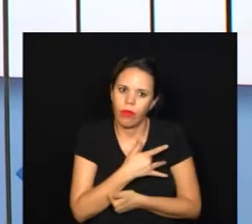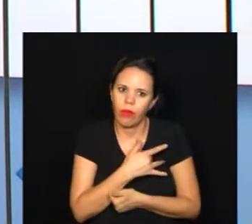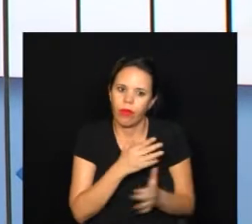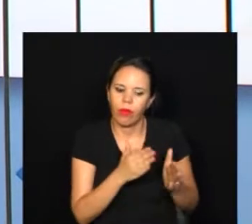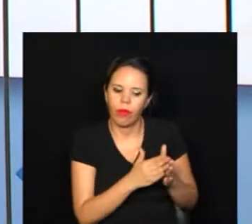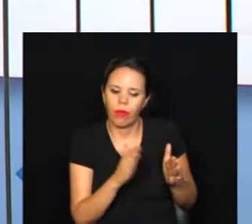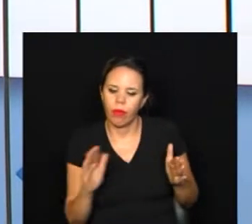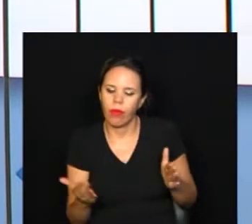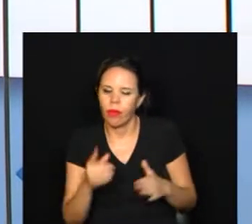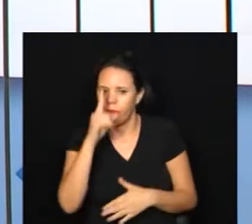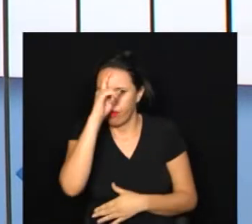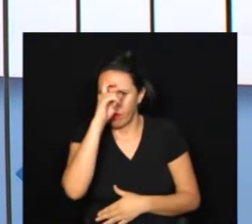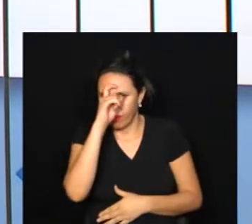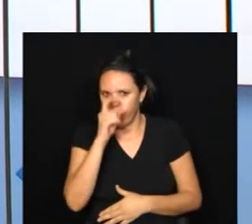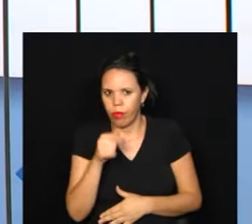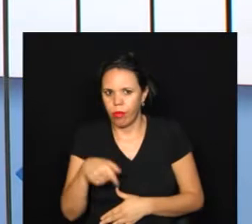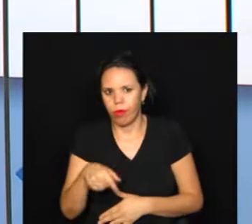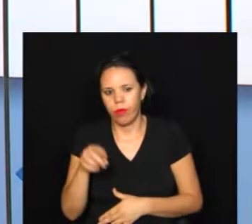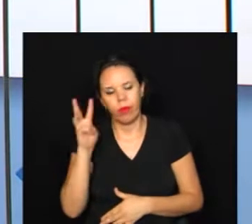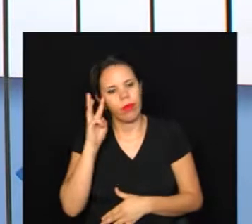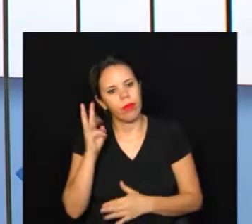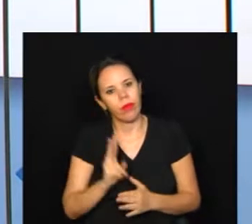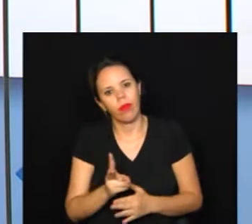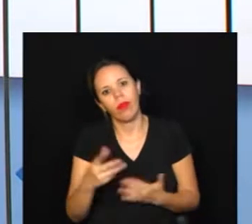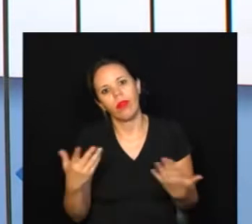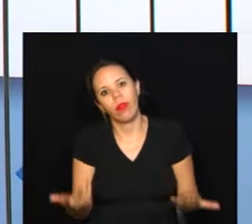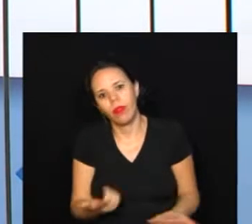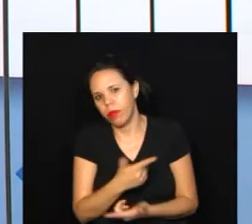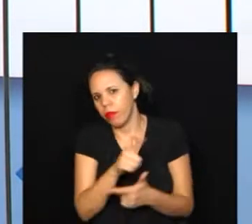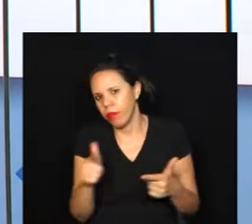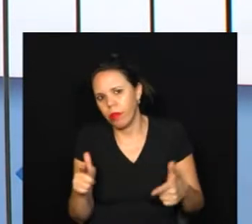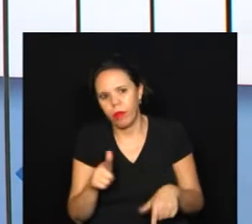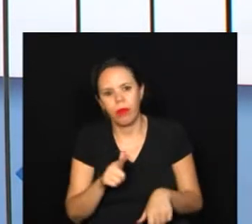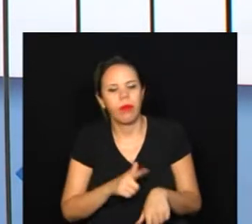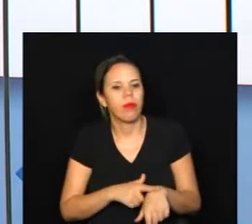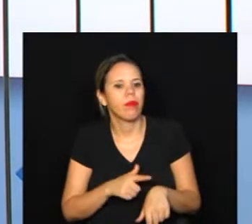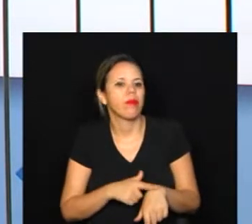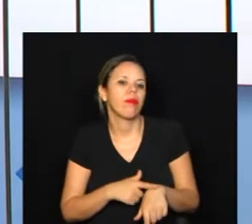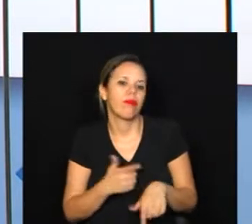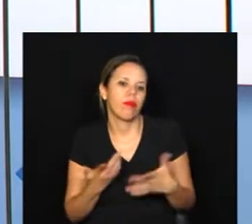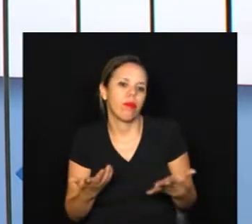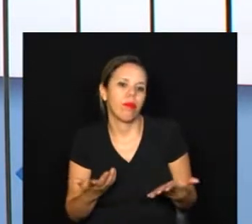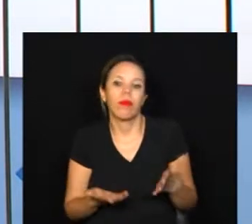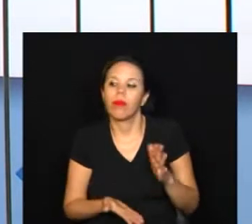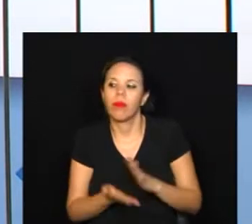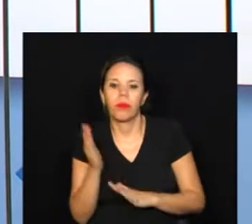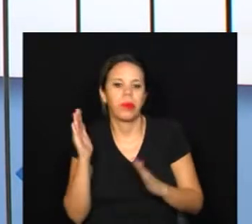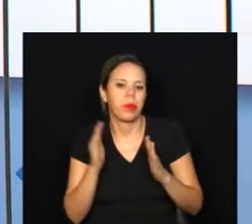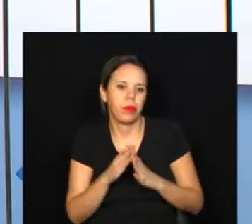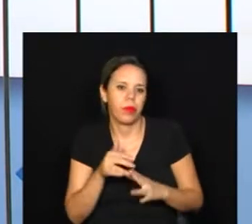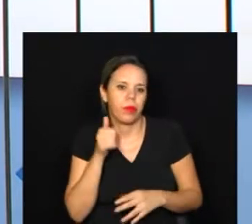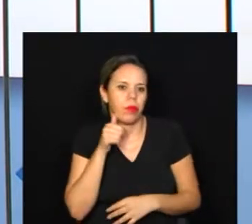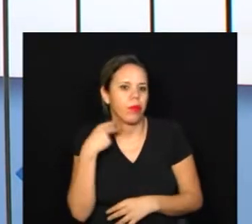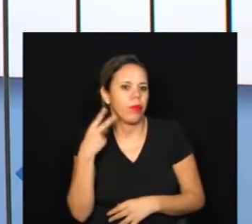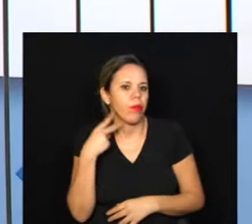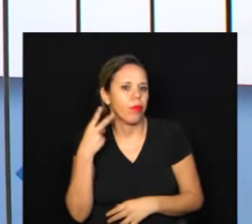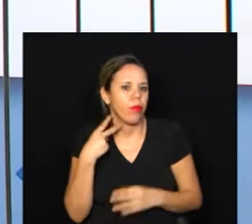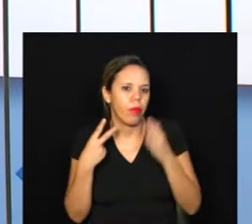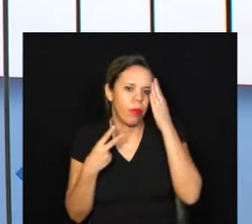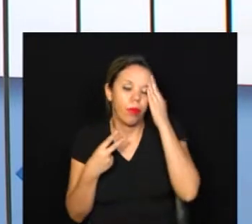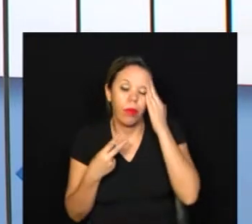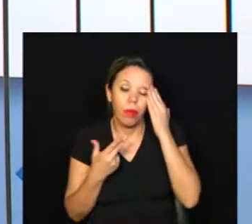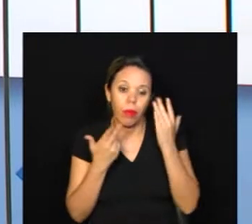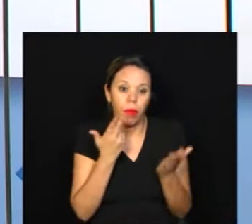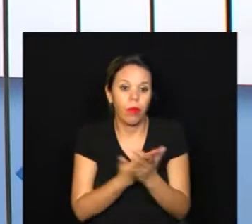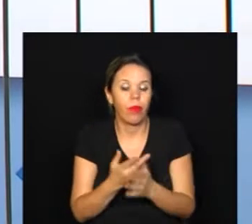no hospital nesta terça-feira. Então, não há previsão de alta para a vereadora que foi internada